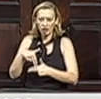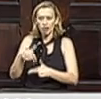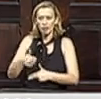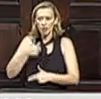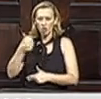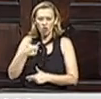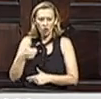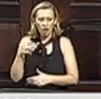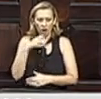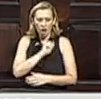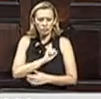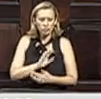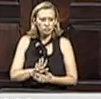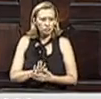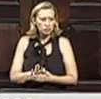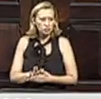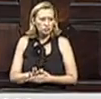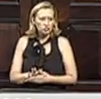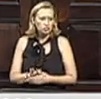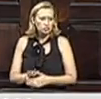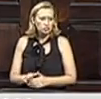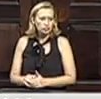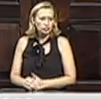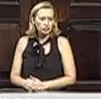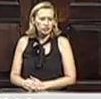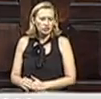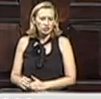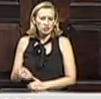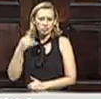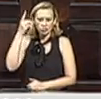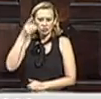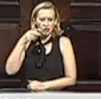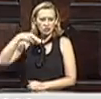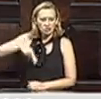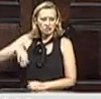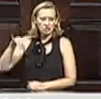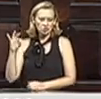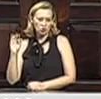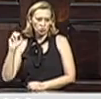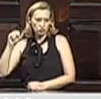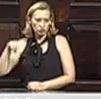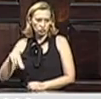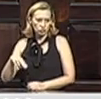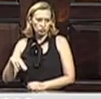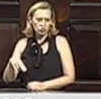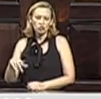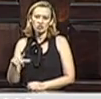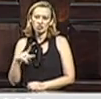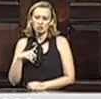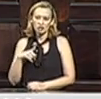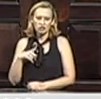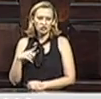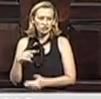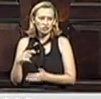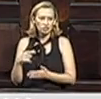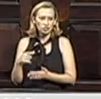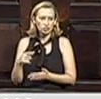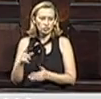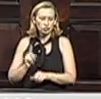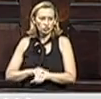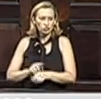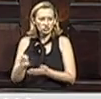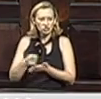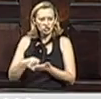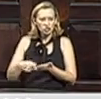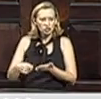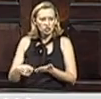não. Primeiro, agradecer ao deputado Milton Rangel do DEM, que teve a sensibilidade de subscrever esse destaque. A questão,